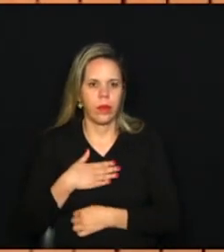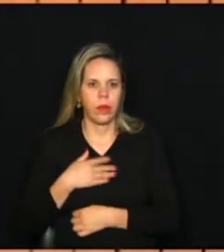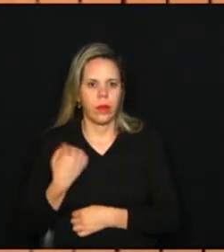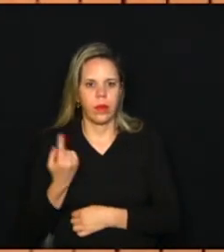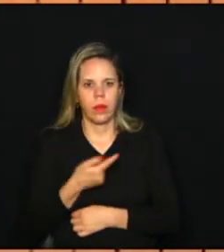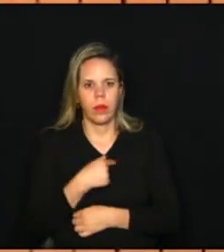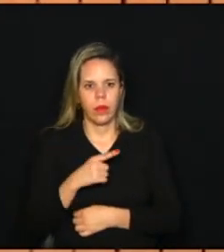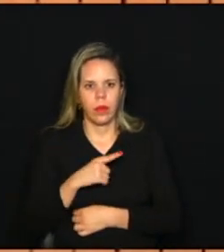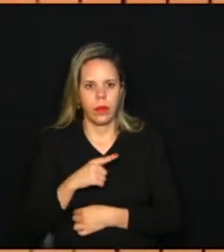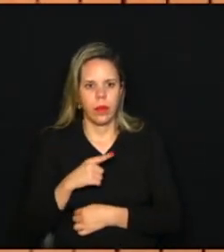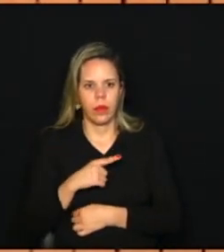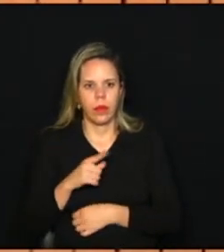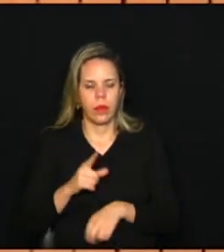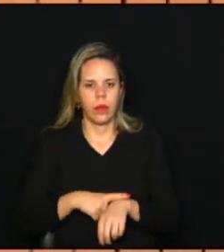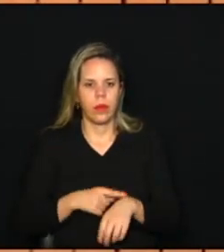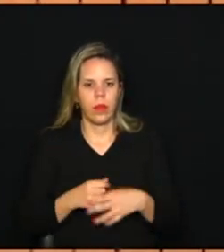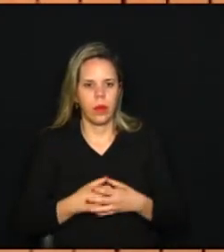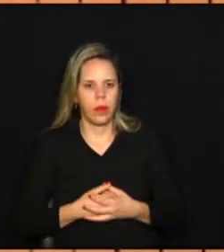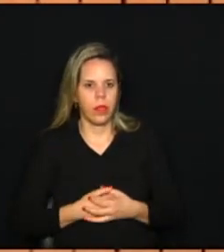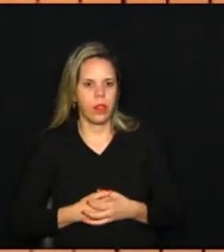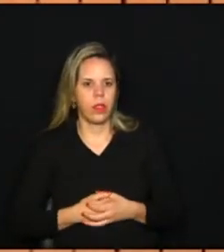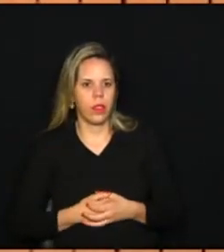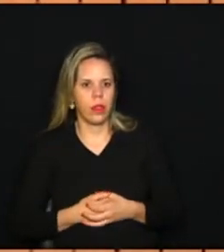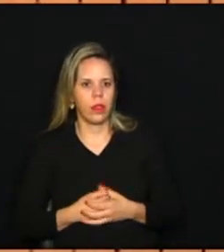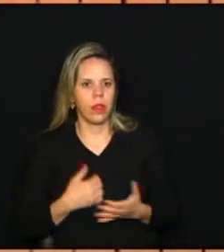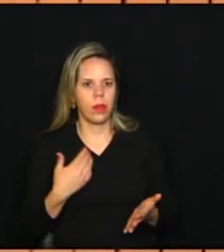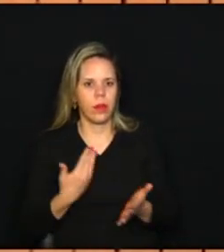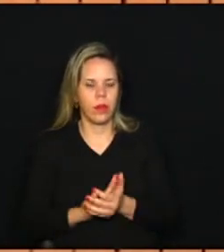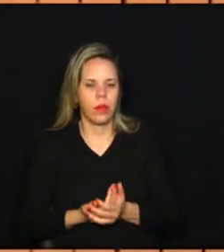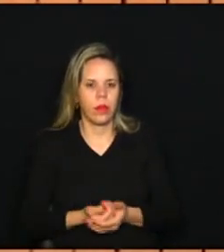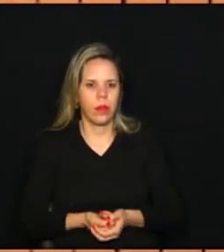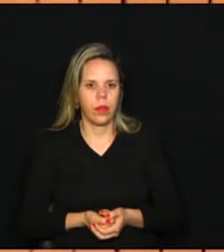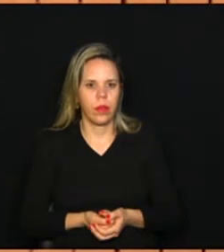temos aí o prazo de até